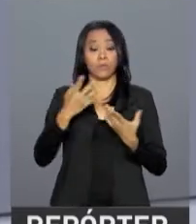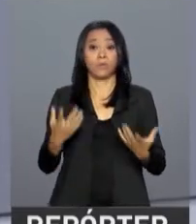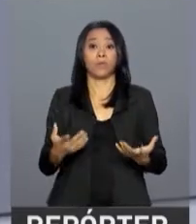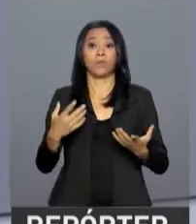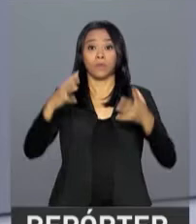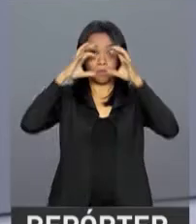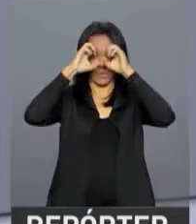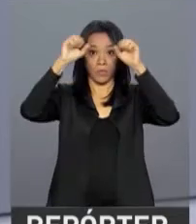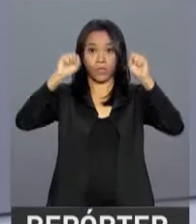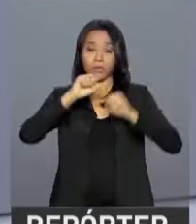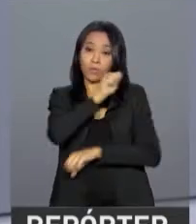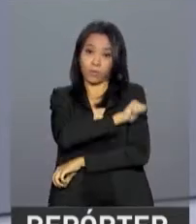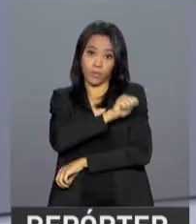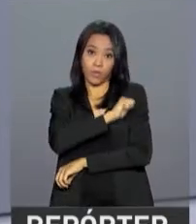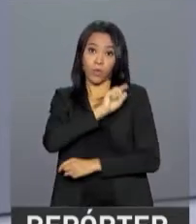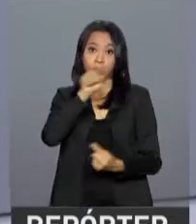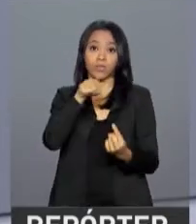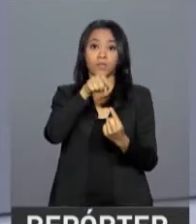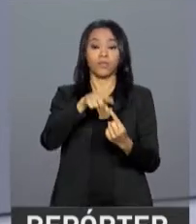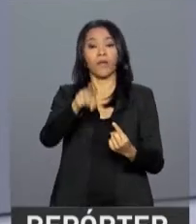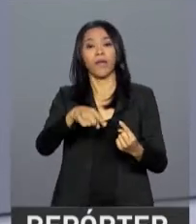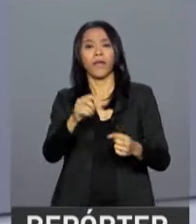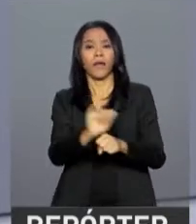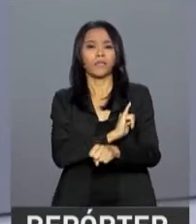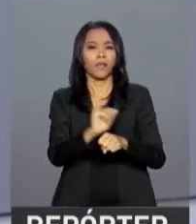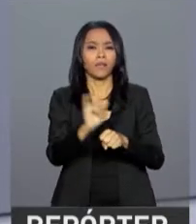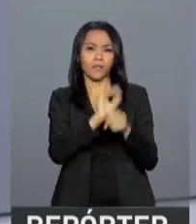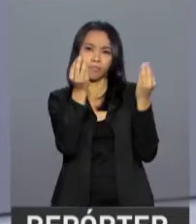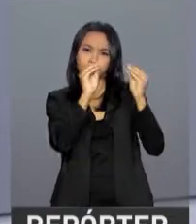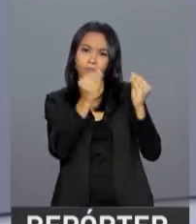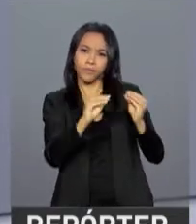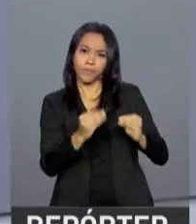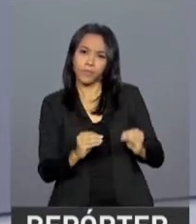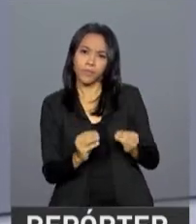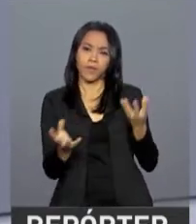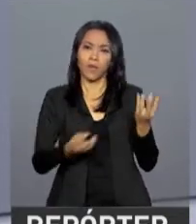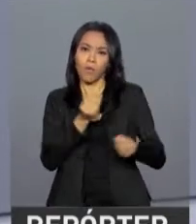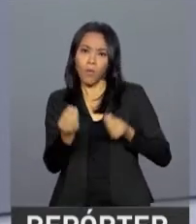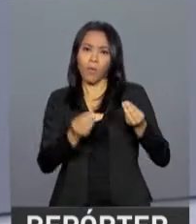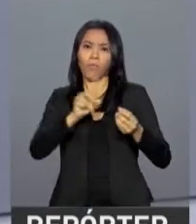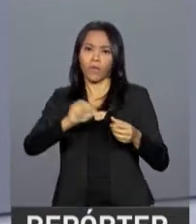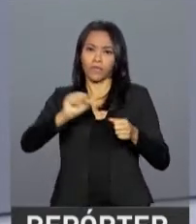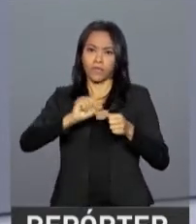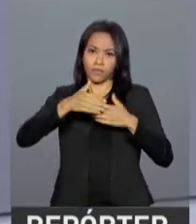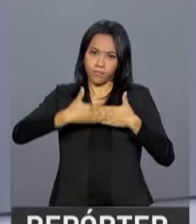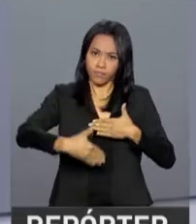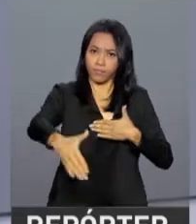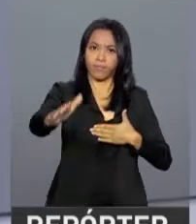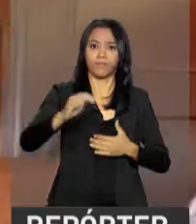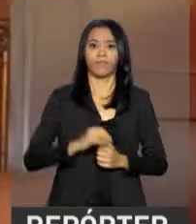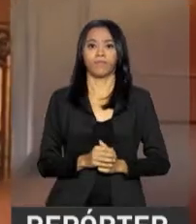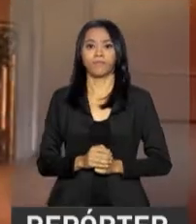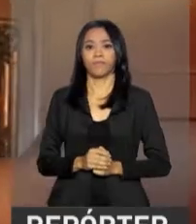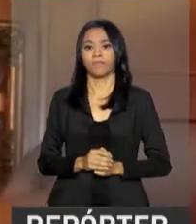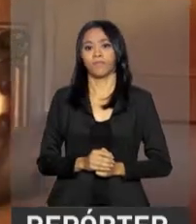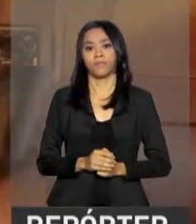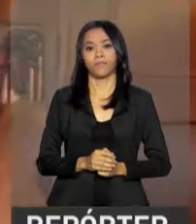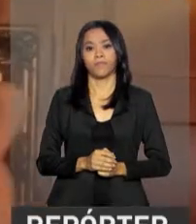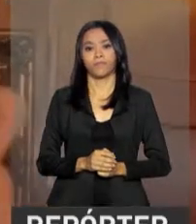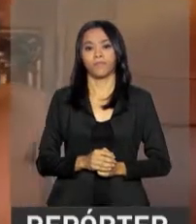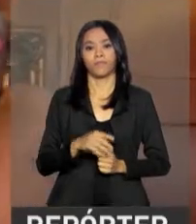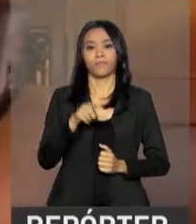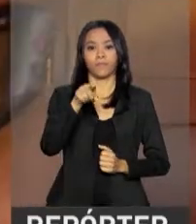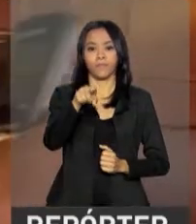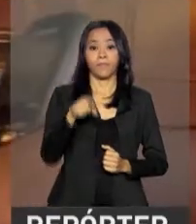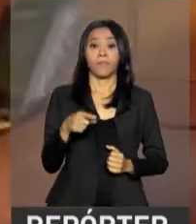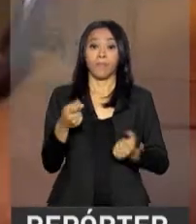encontro foi para alinhar estratégias que serão adotadas durante intervenção federal no rio de janeiro com o